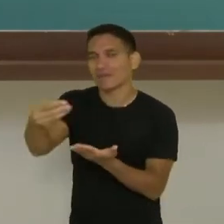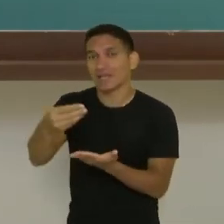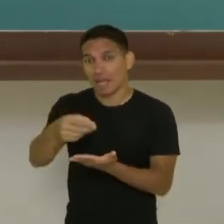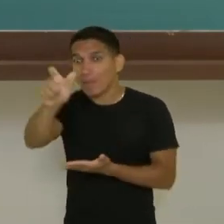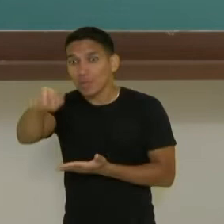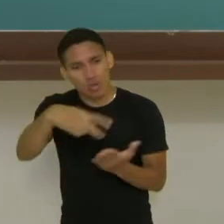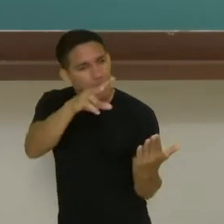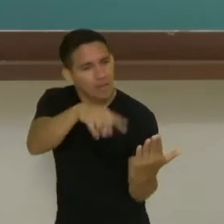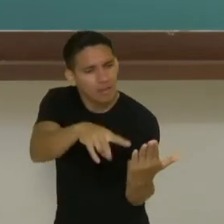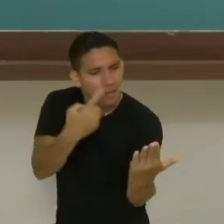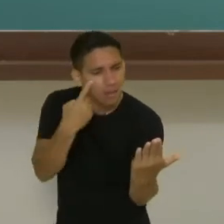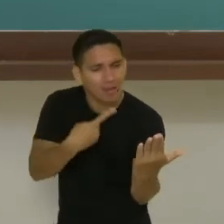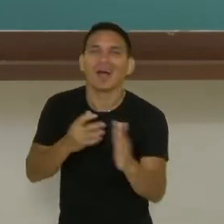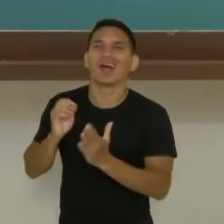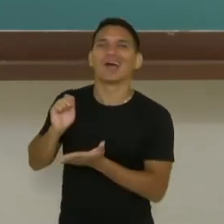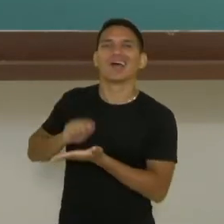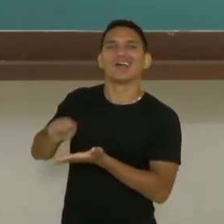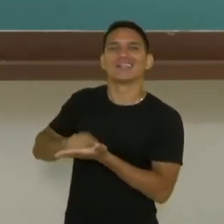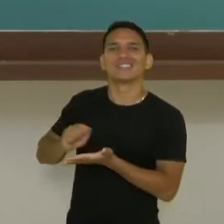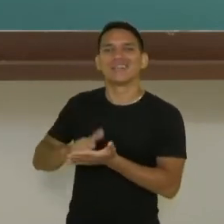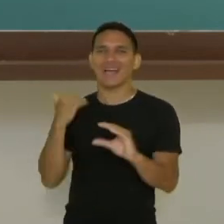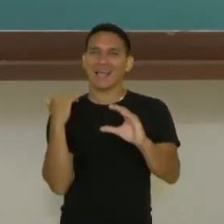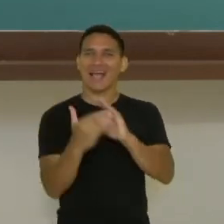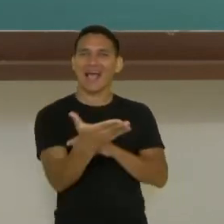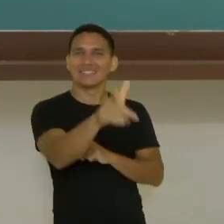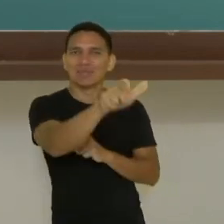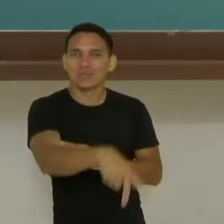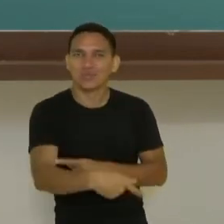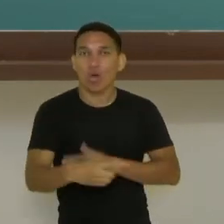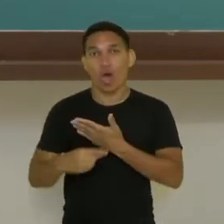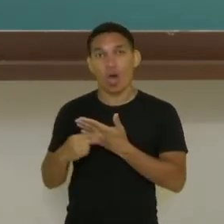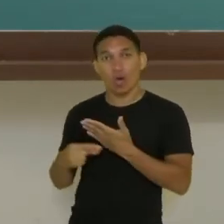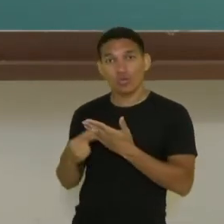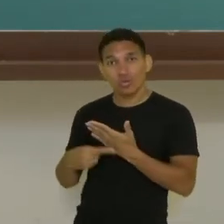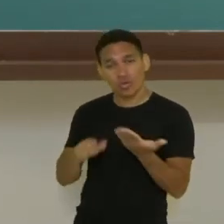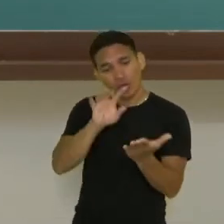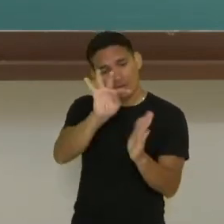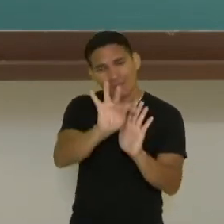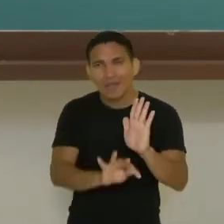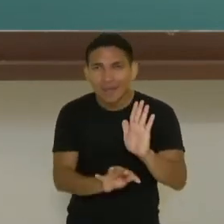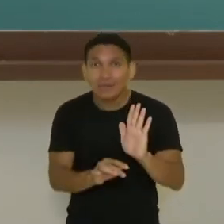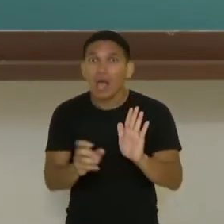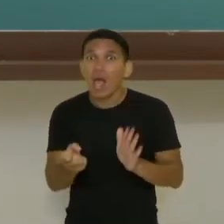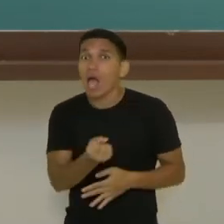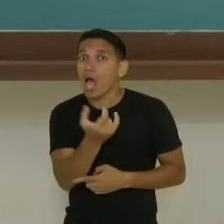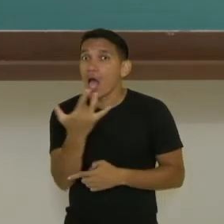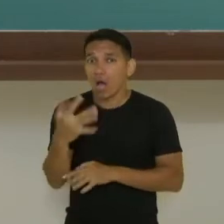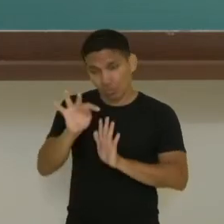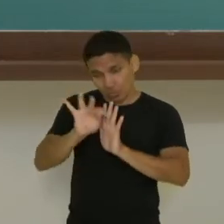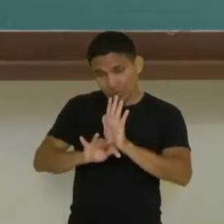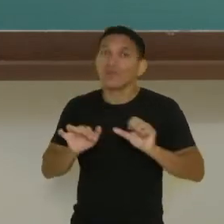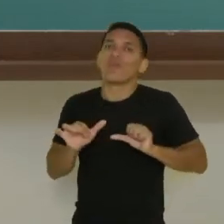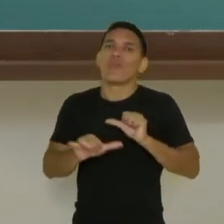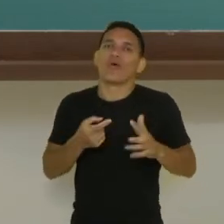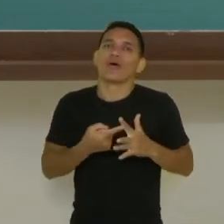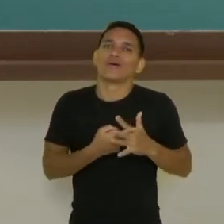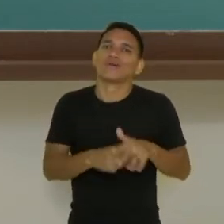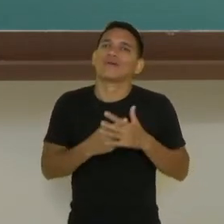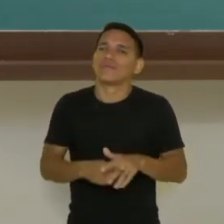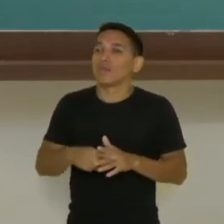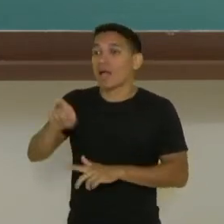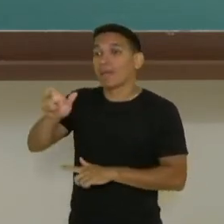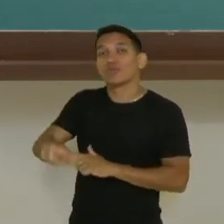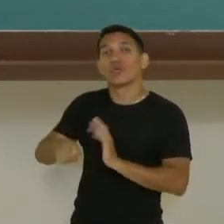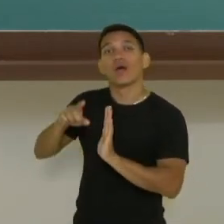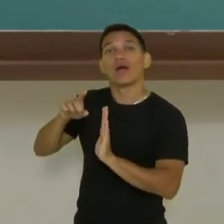cartas para o autor do texto, do folhetim, e alguns textos eram até mudados. Os leitores pediam o que